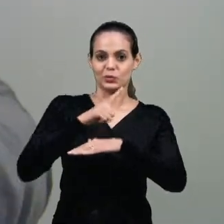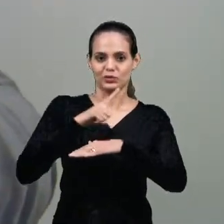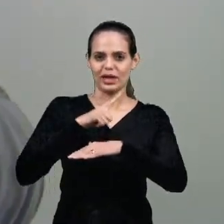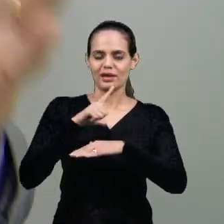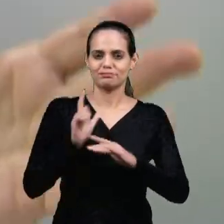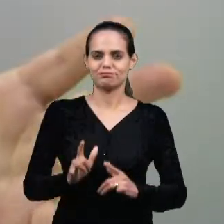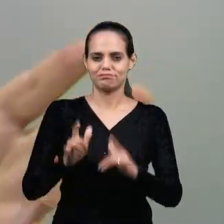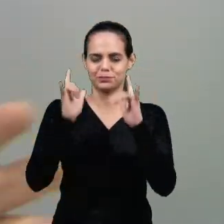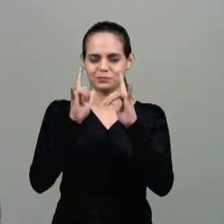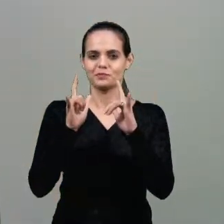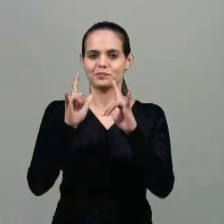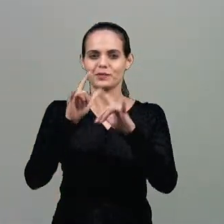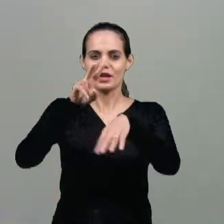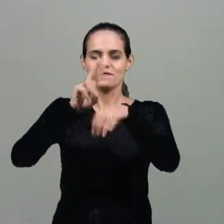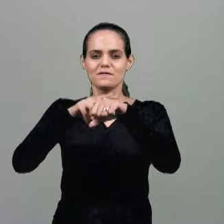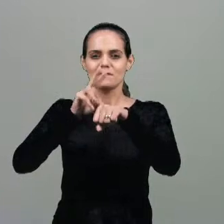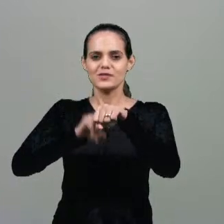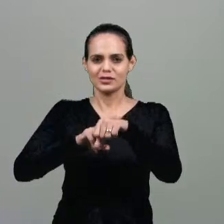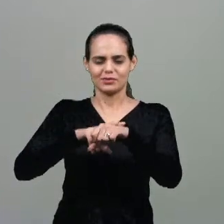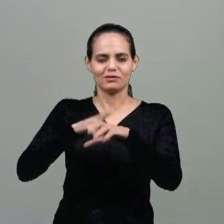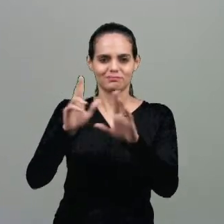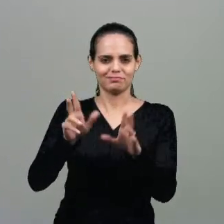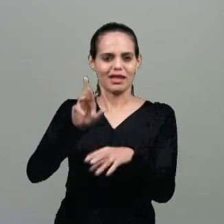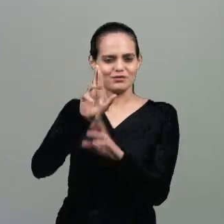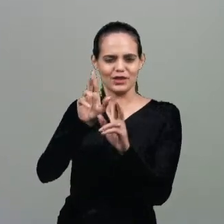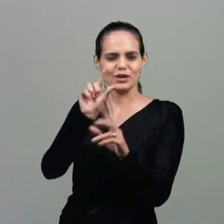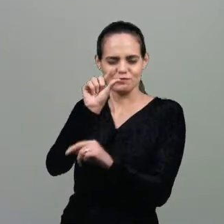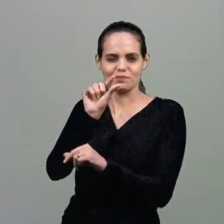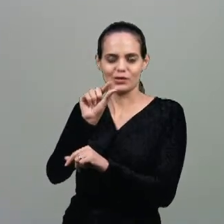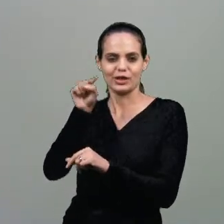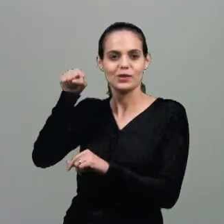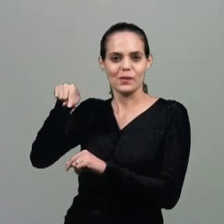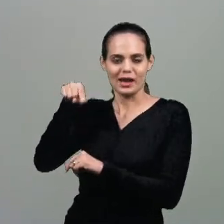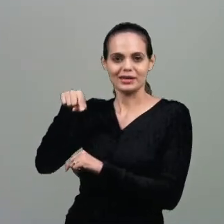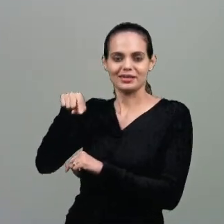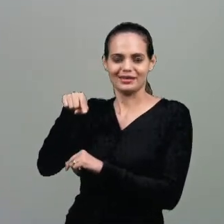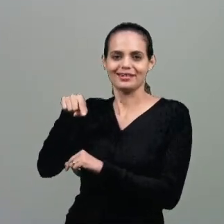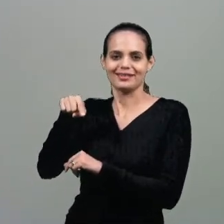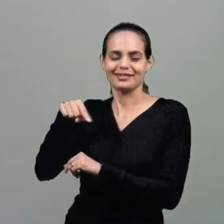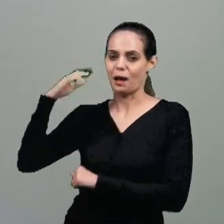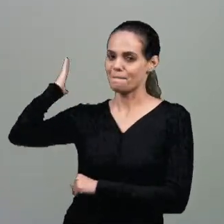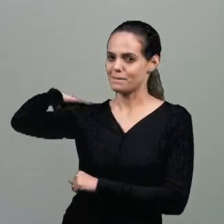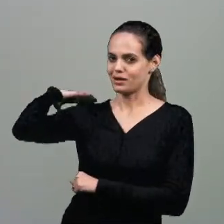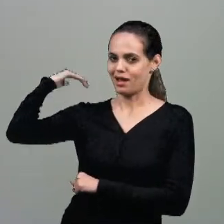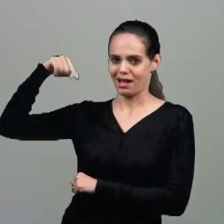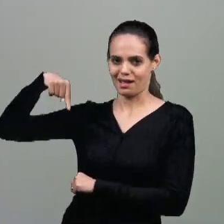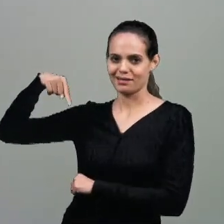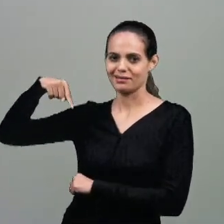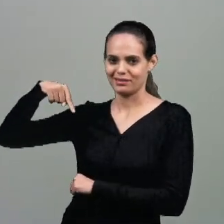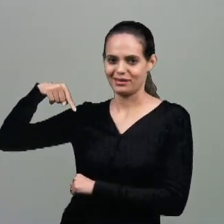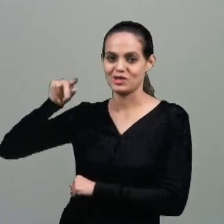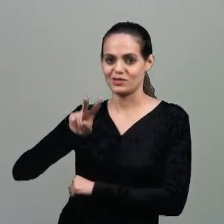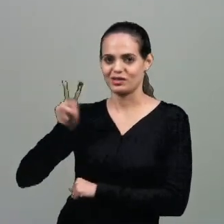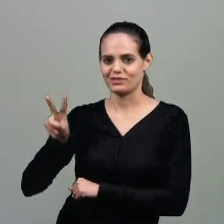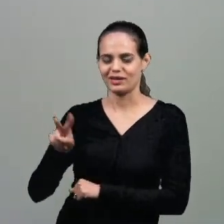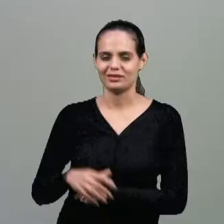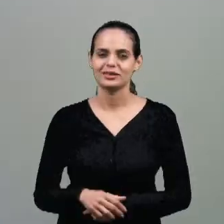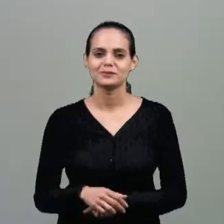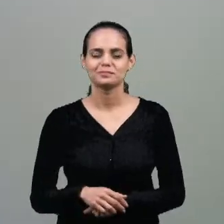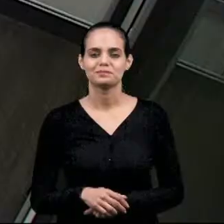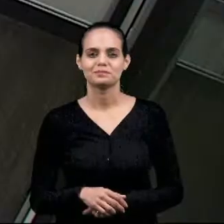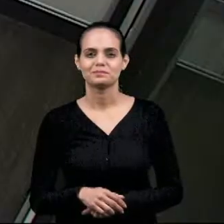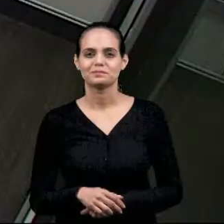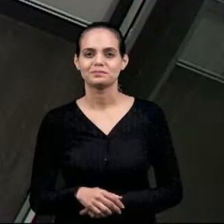uma igreja belíssima, que fica no bairro da Praia da Costa aqui. E o Diniz pode falar um pouquinho da experiência da gente estar lá, né, Diniz? Do que é pastorear a igreja